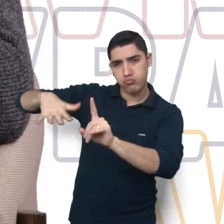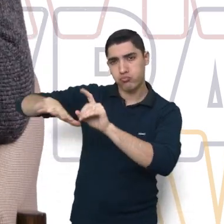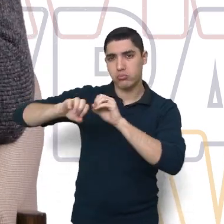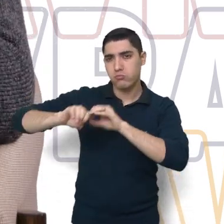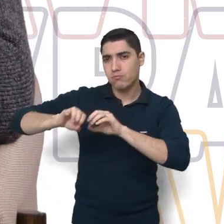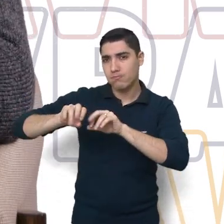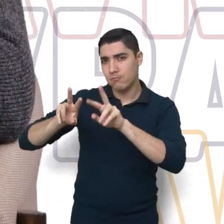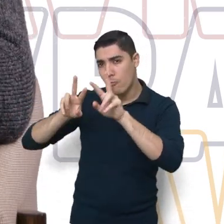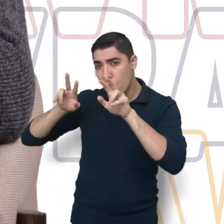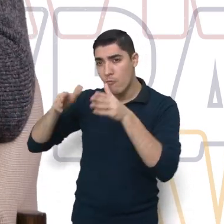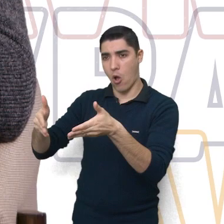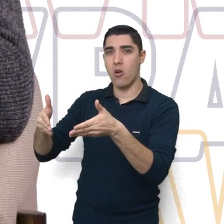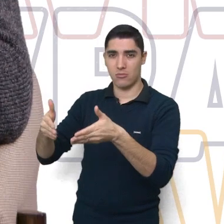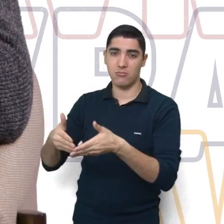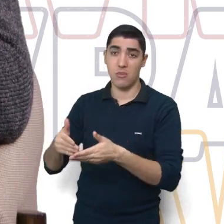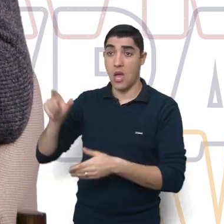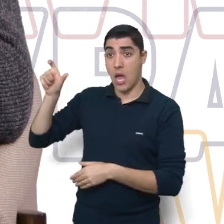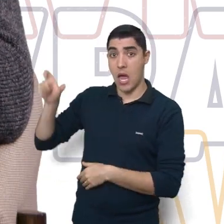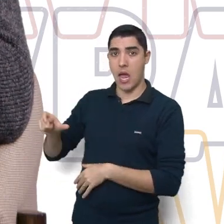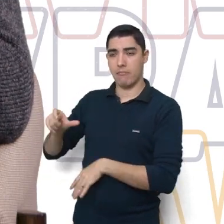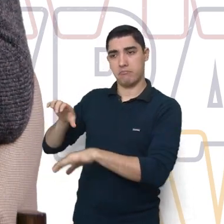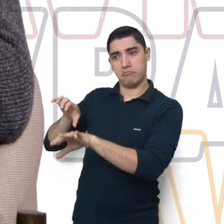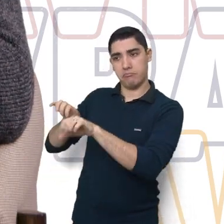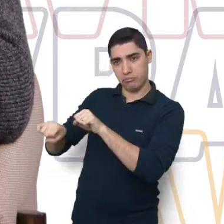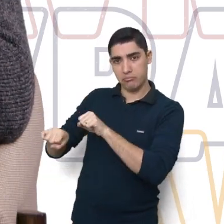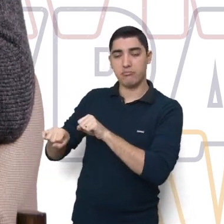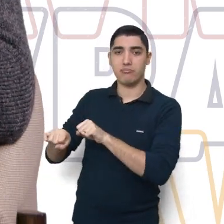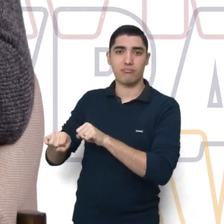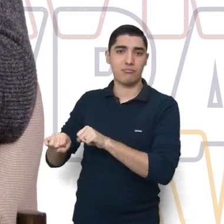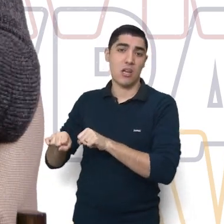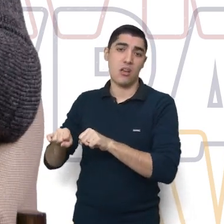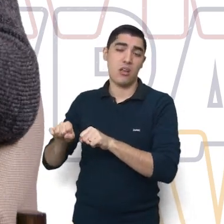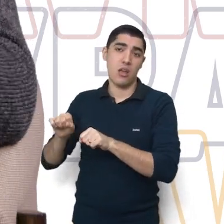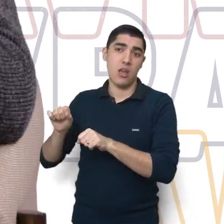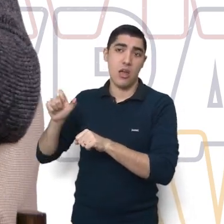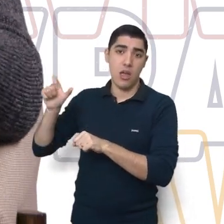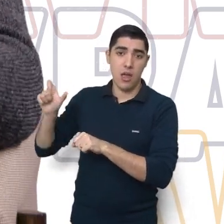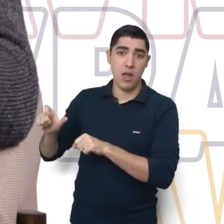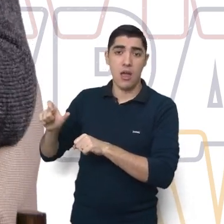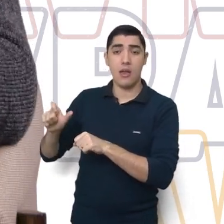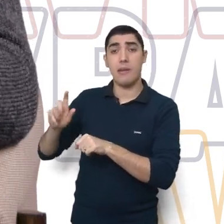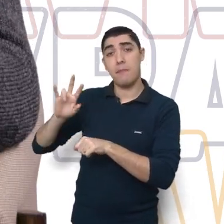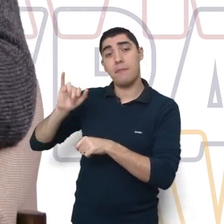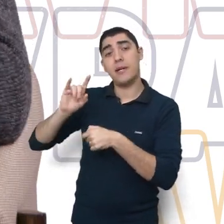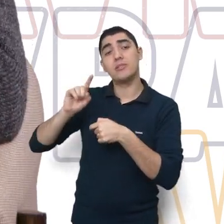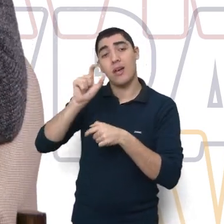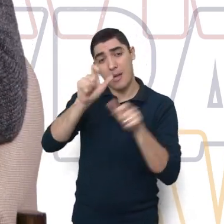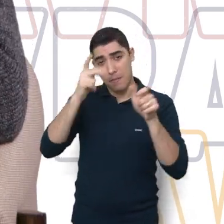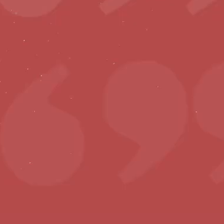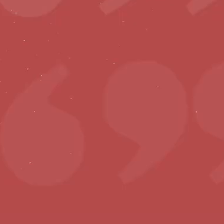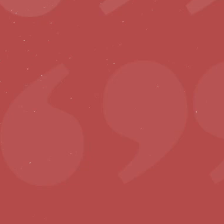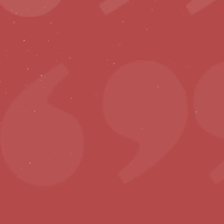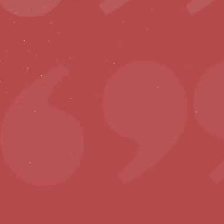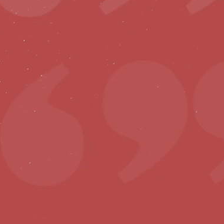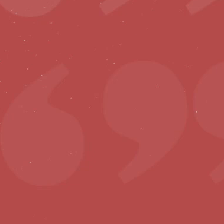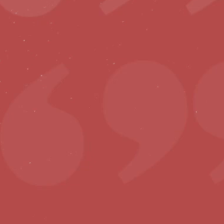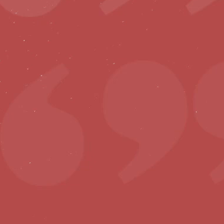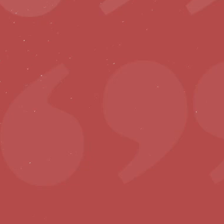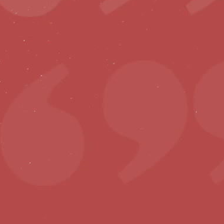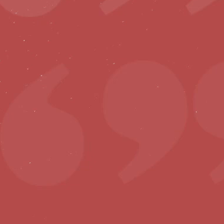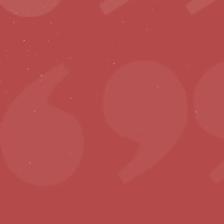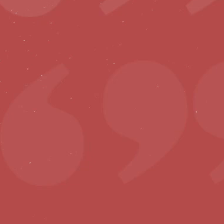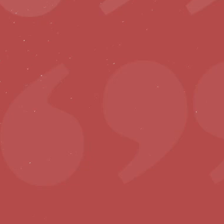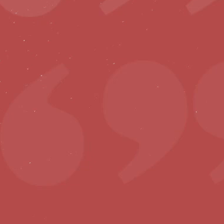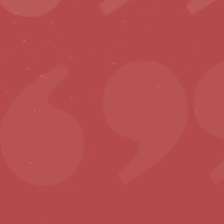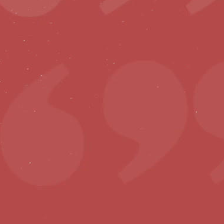educador ambiental ele se forma com a medida do tempo que ele vai se envolvendo com isso qual